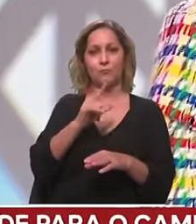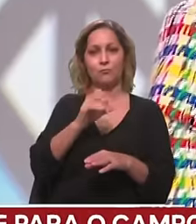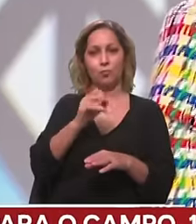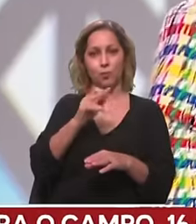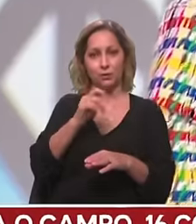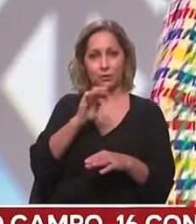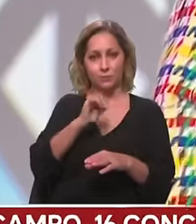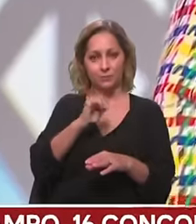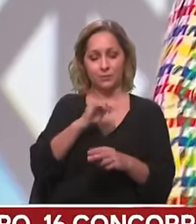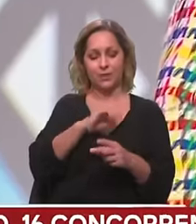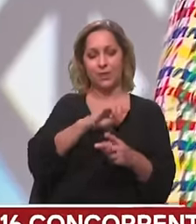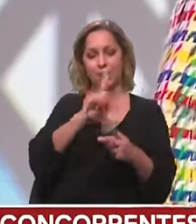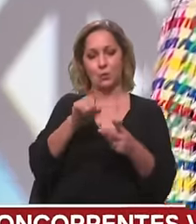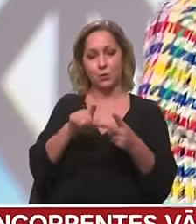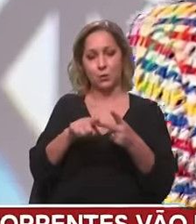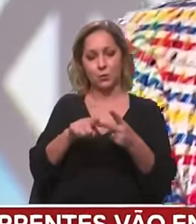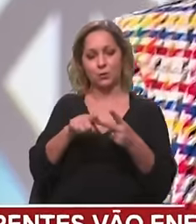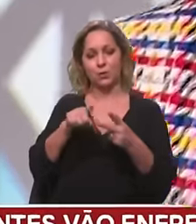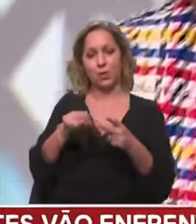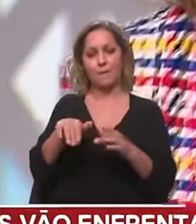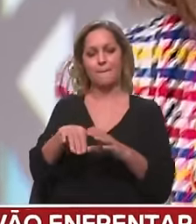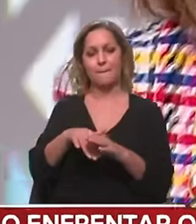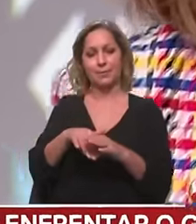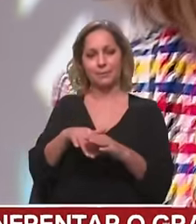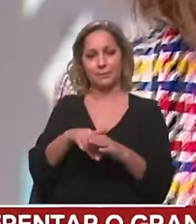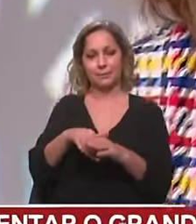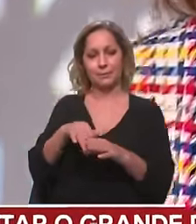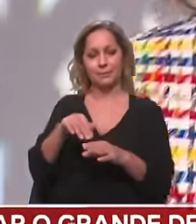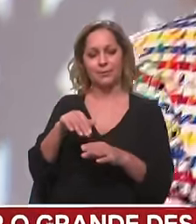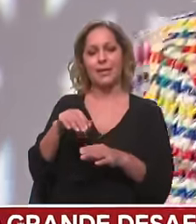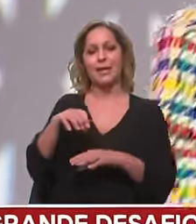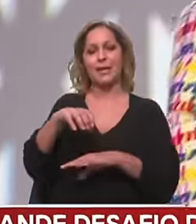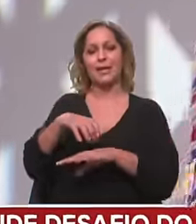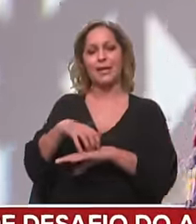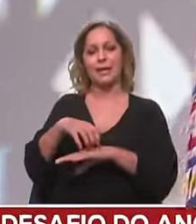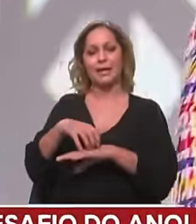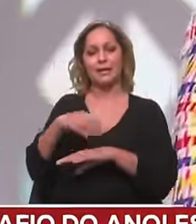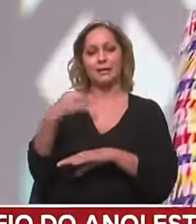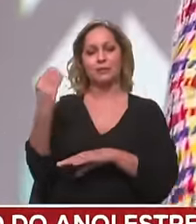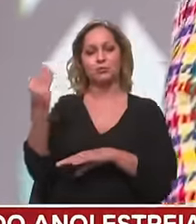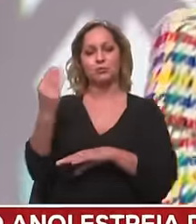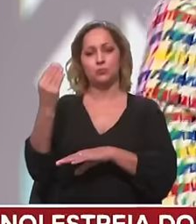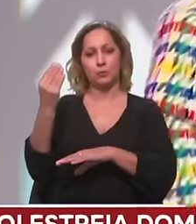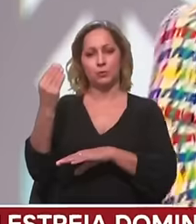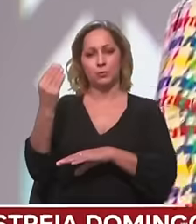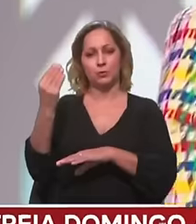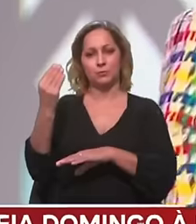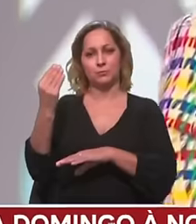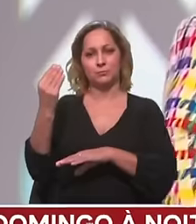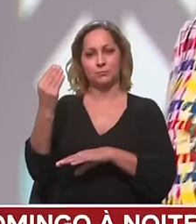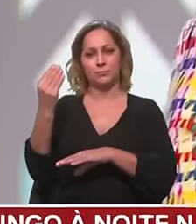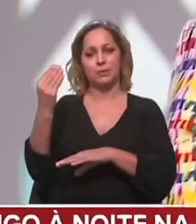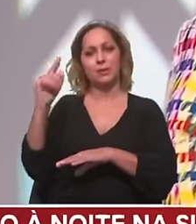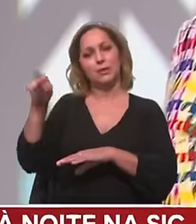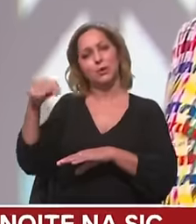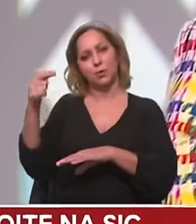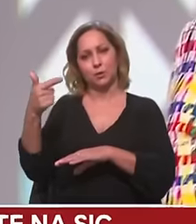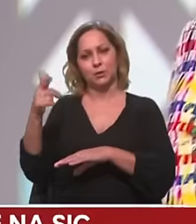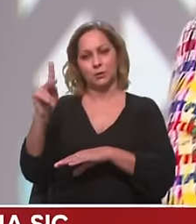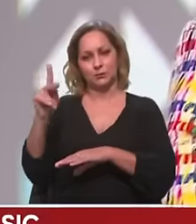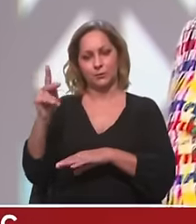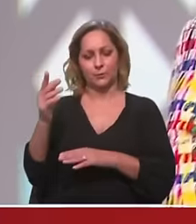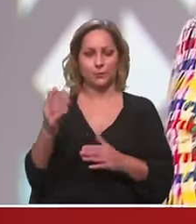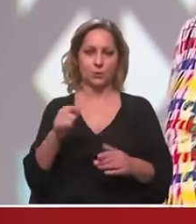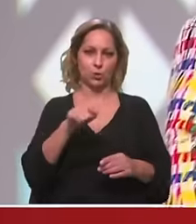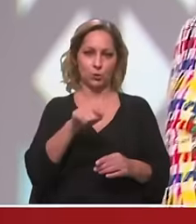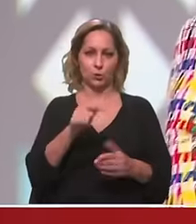E o convite para um reality show na concorrência chamado Quinta das celebridades e tu Pese sim